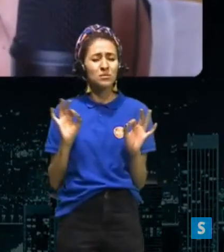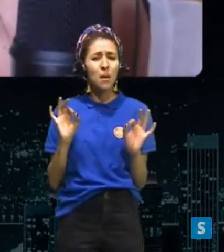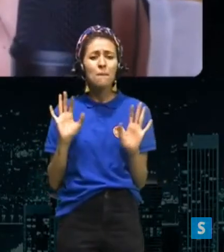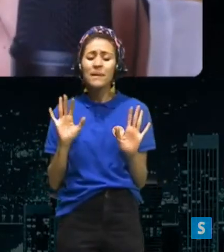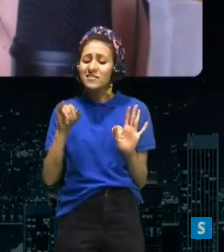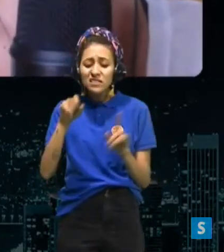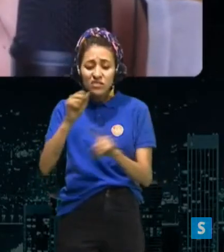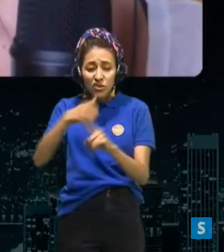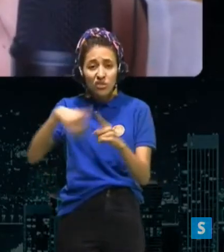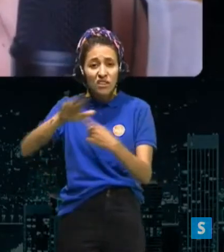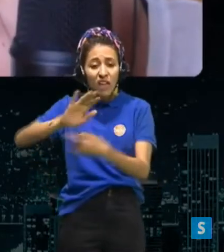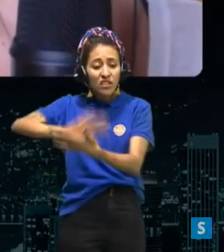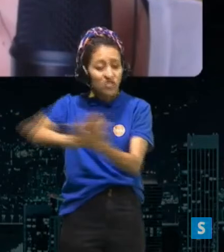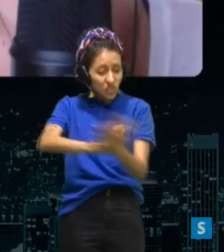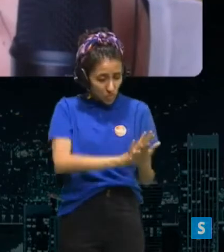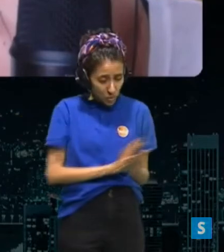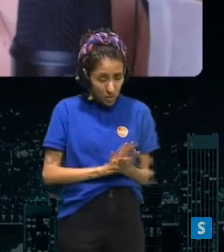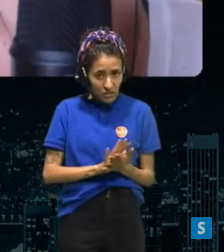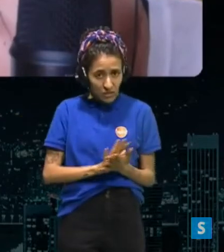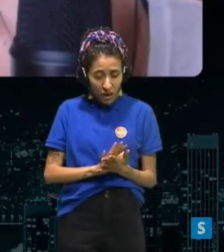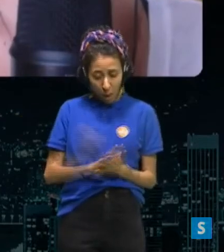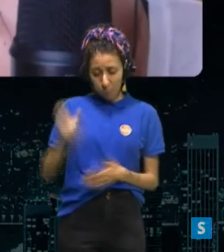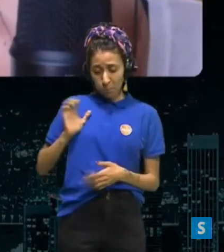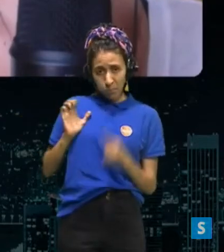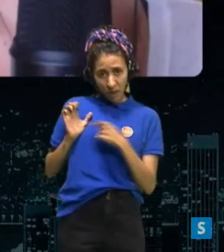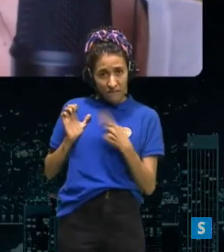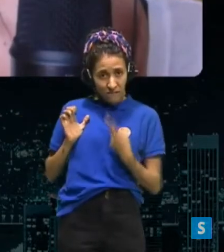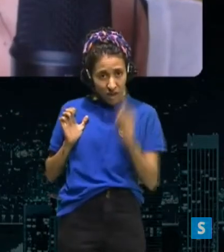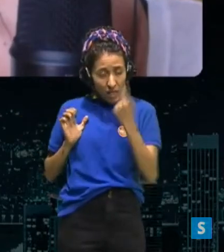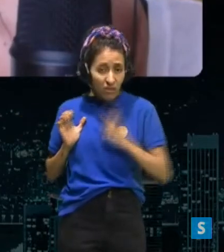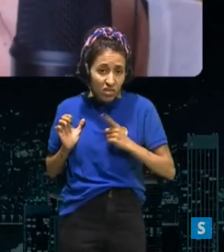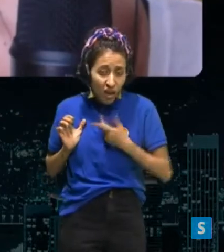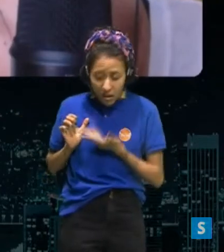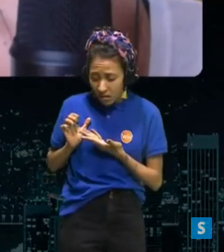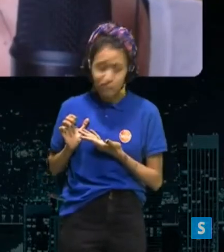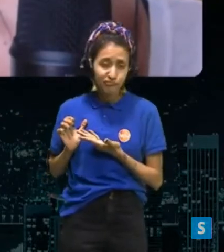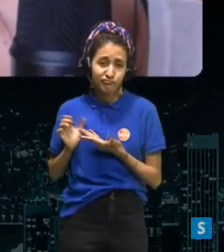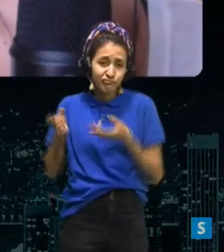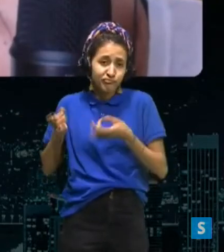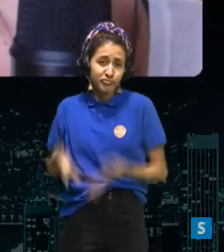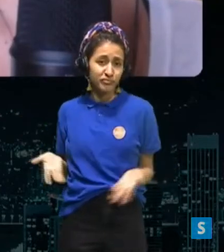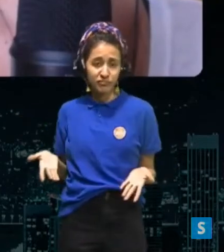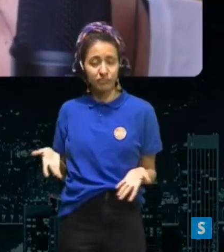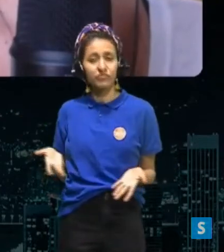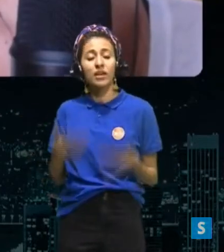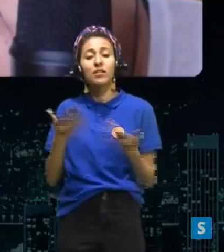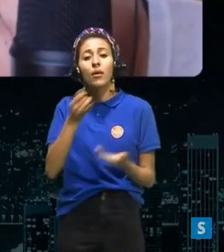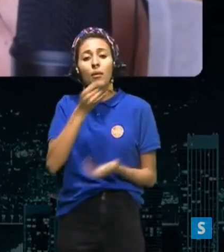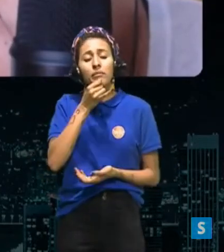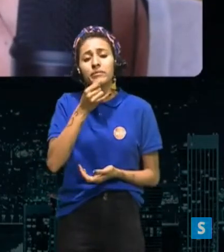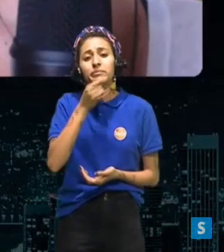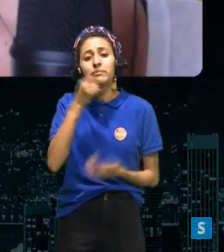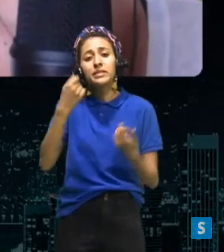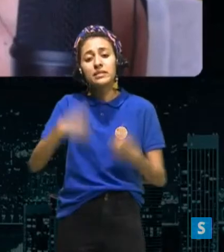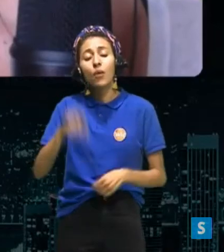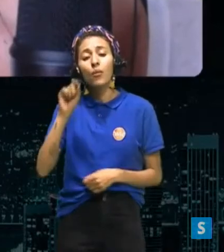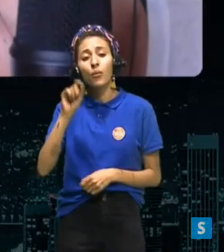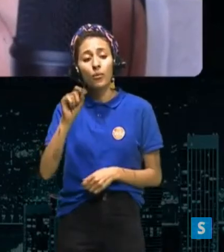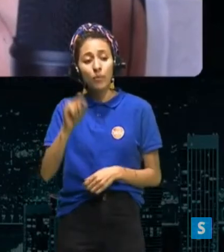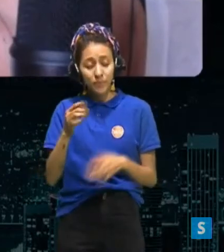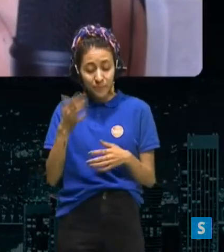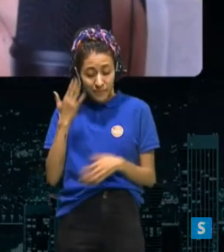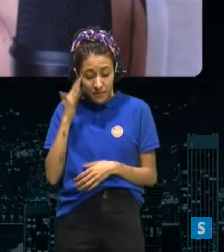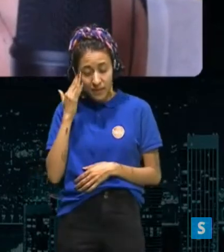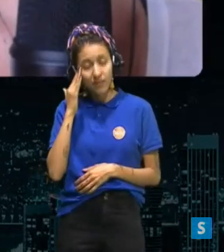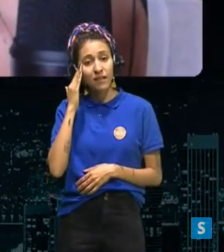destruída seu dinheiro não vale nada então você tem que olhar paga a o valor a riqueza